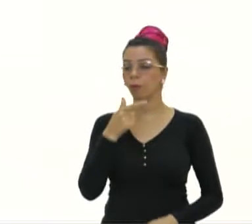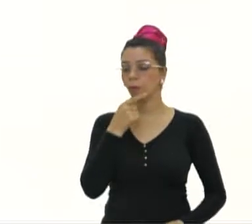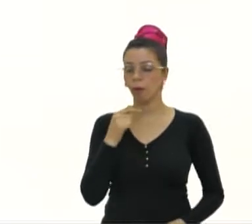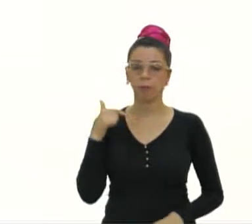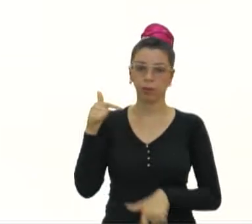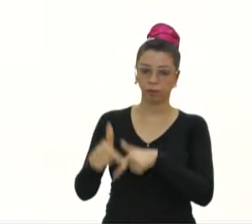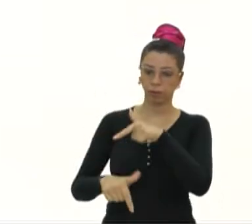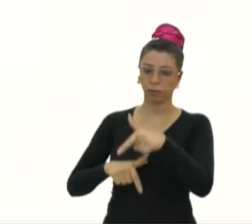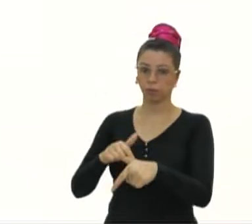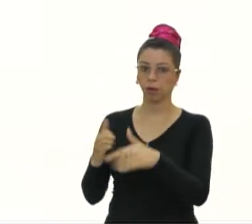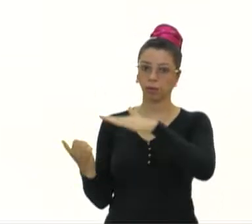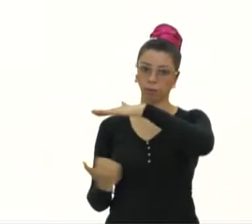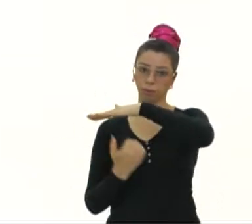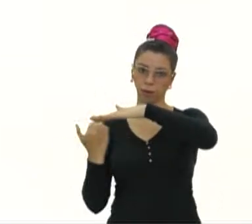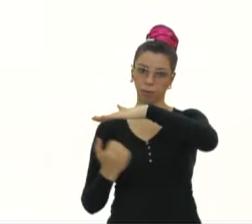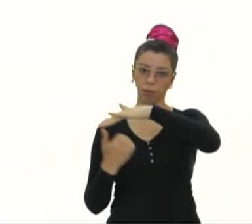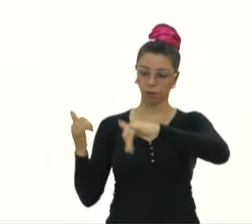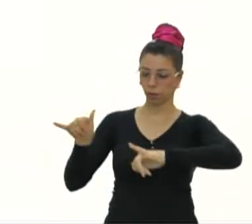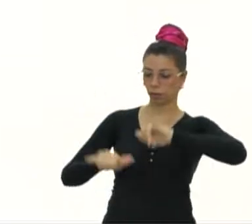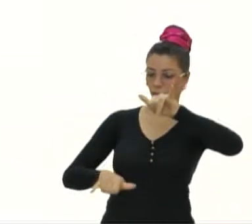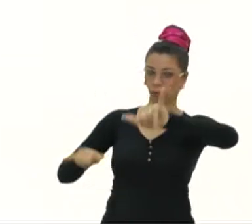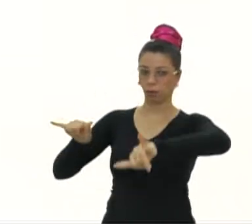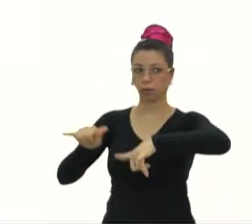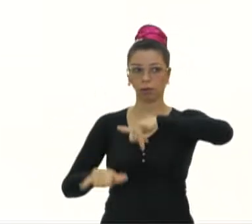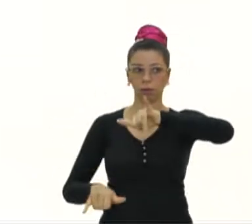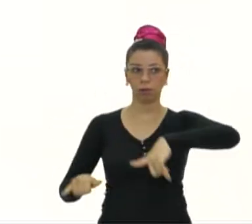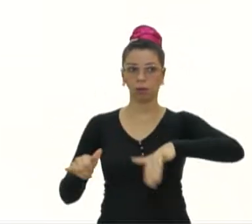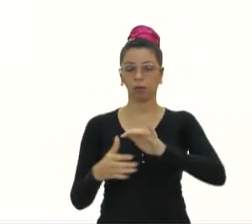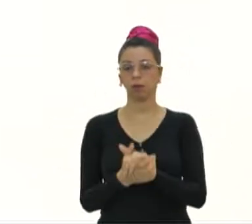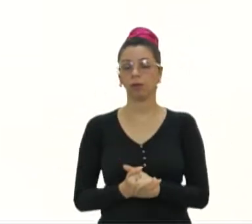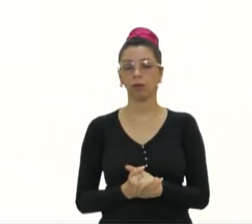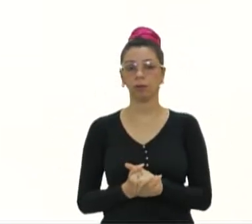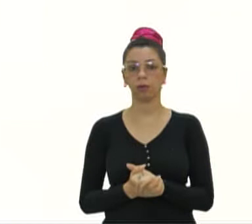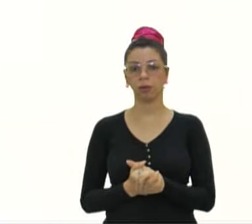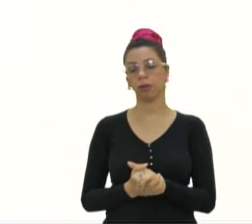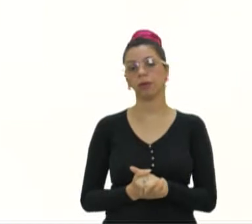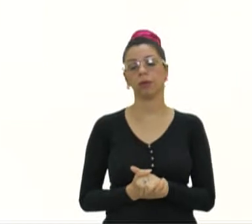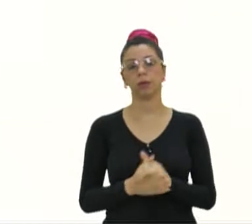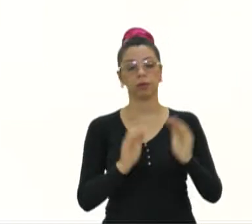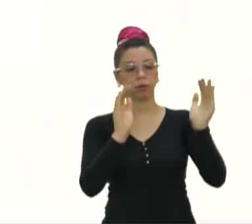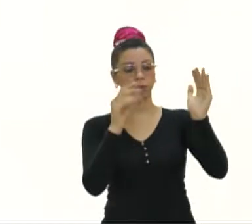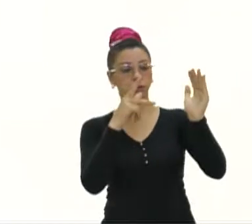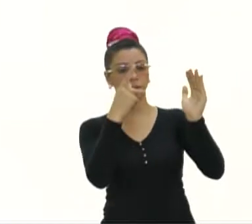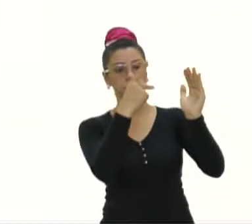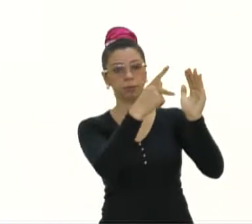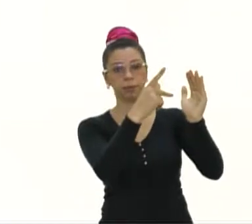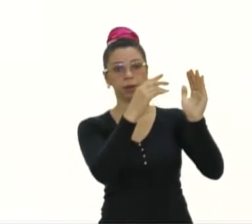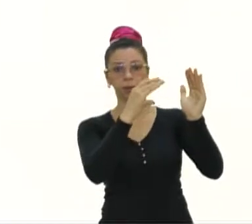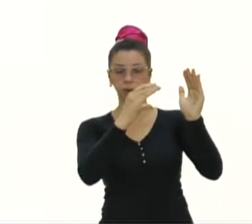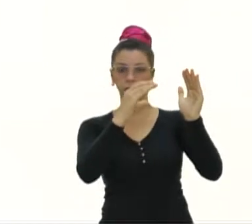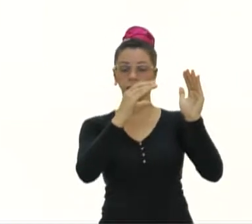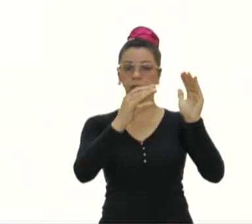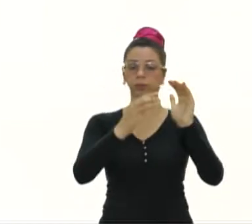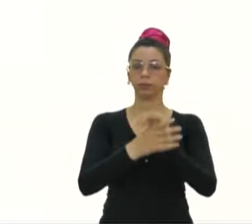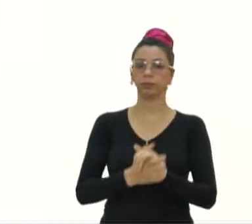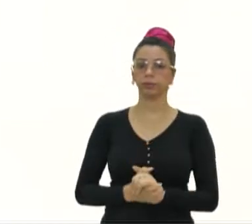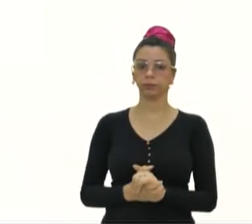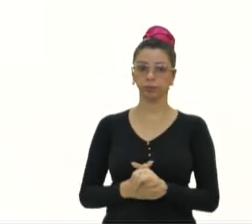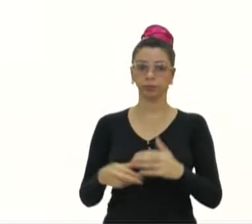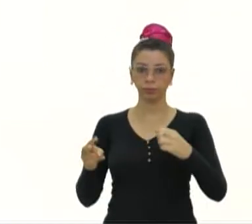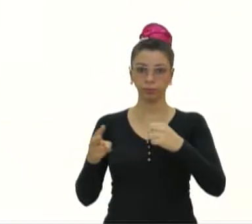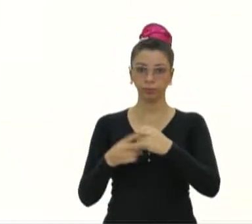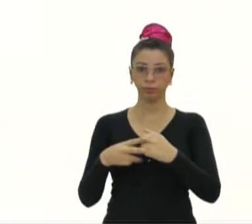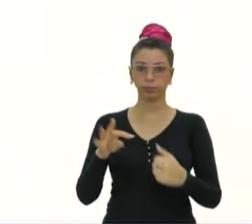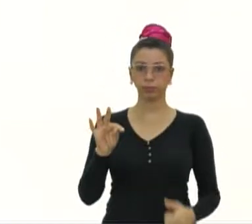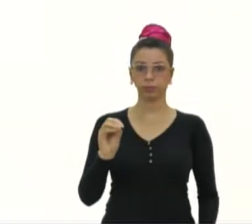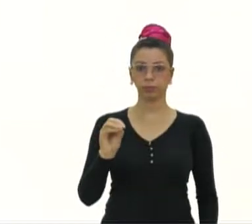empresa química do Tennessee. Aqui a nossa frase é past continuous. Como a gente identifica? Sempre verbo to